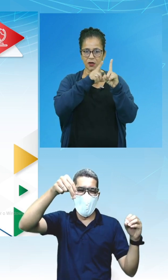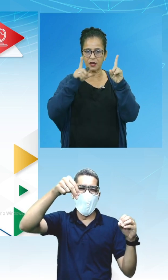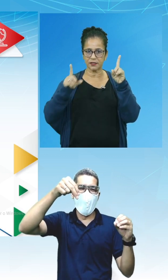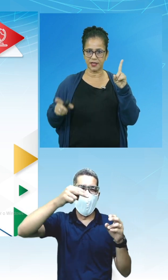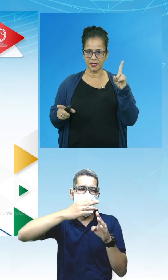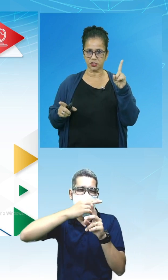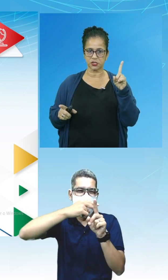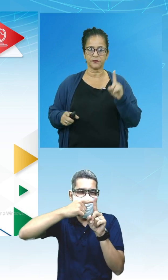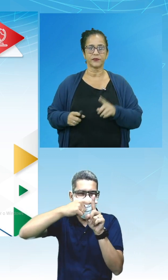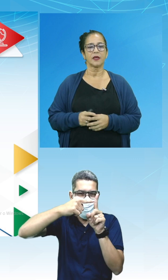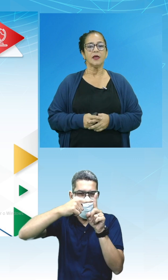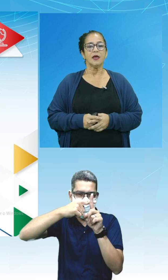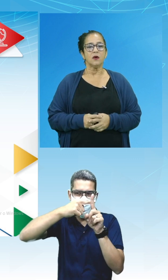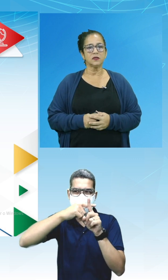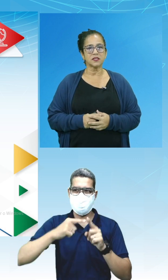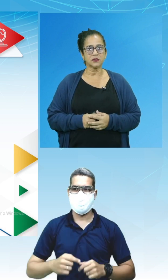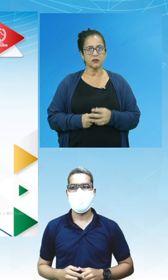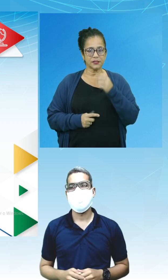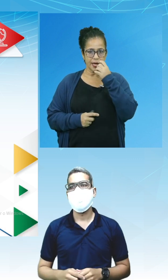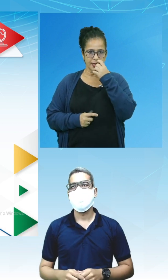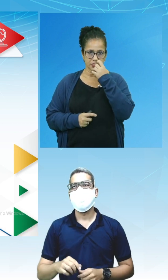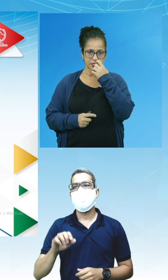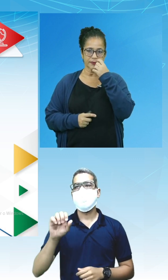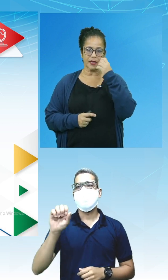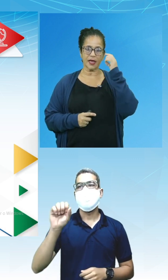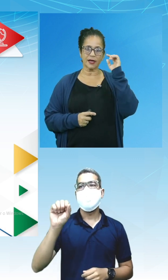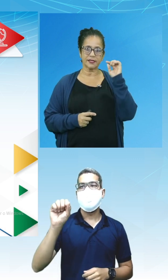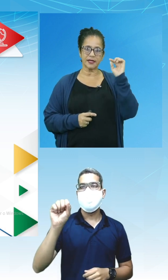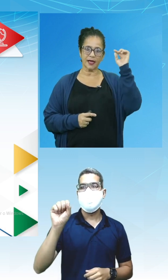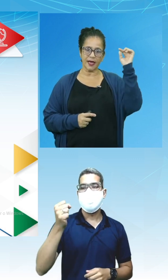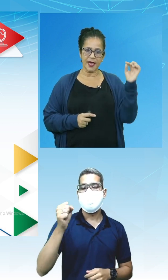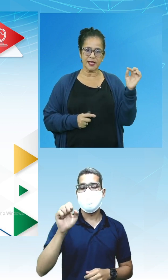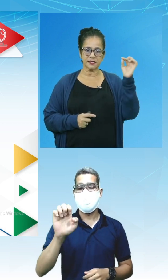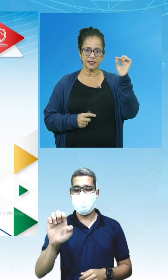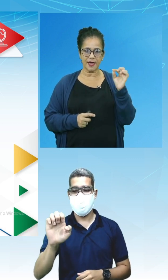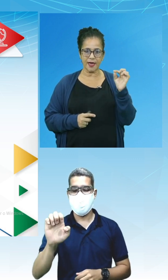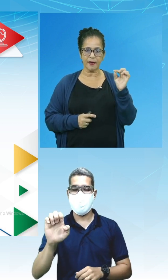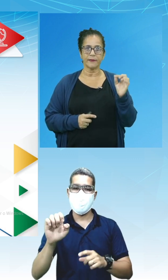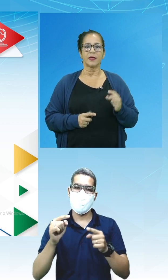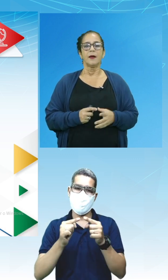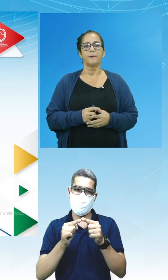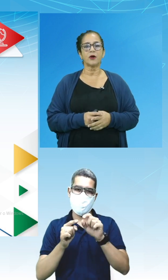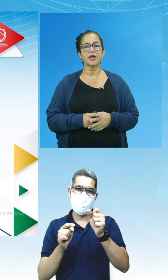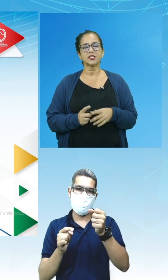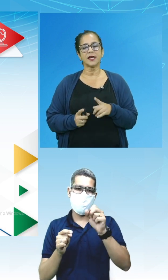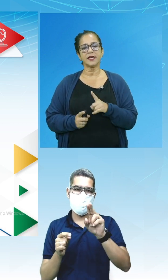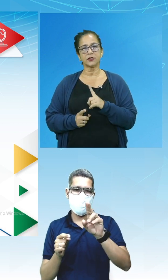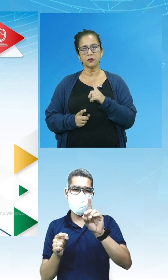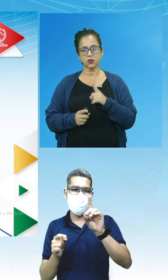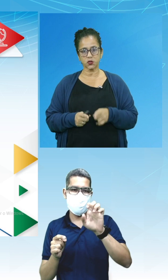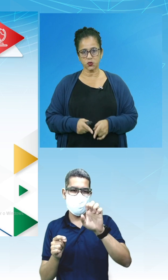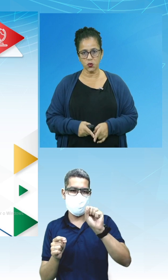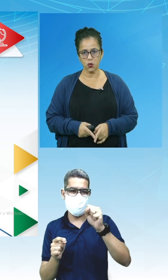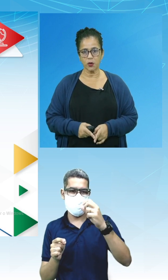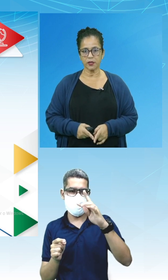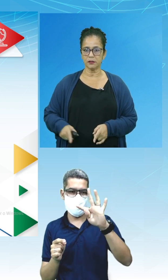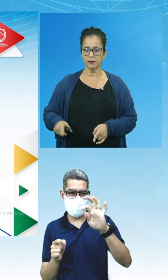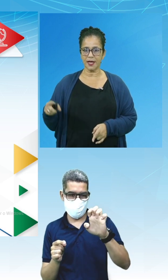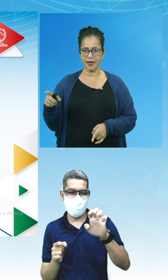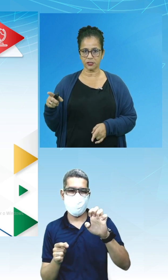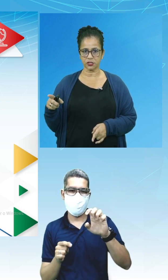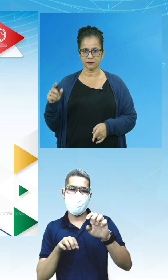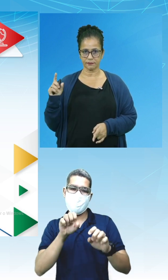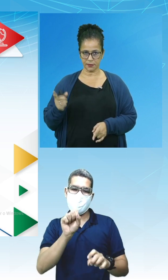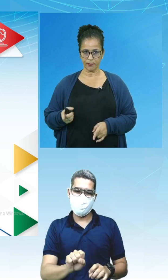isso que é Nordeste. O Sudeste é a letrinha SE, porque está entre o Sul e